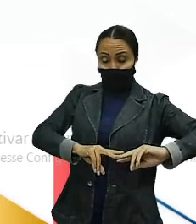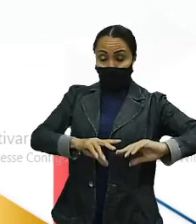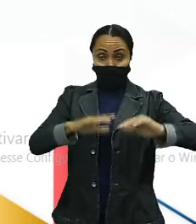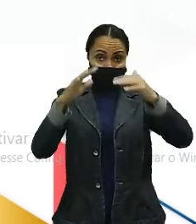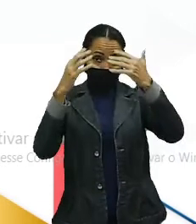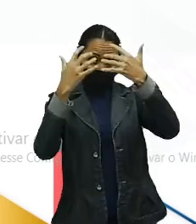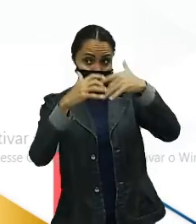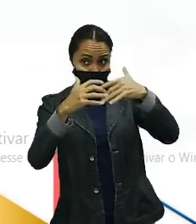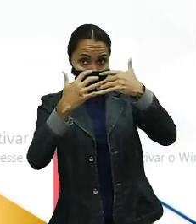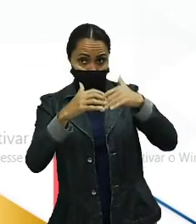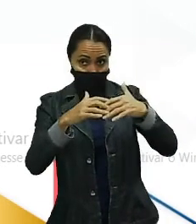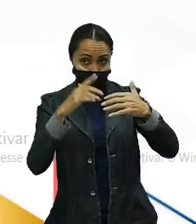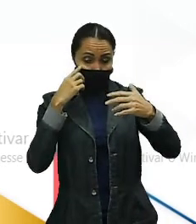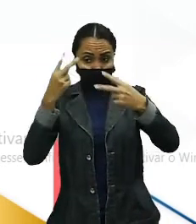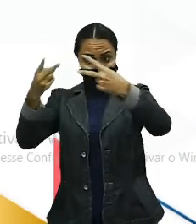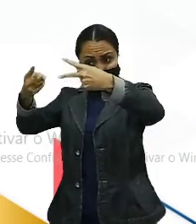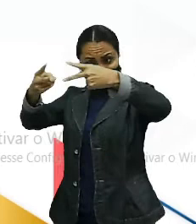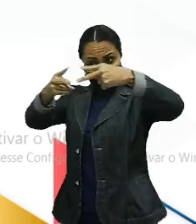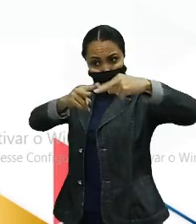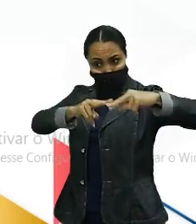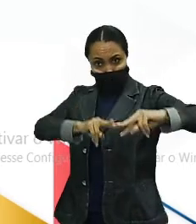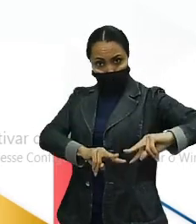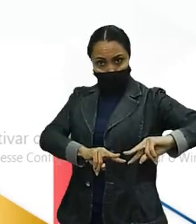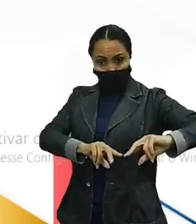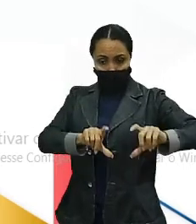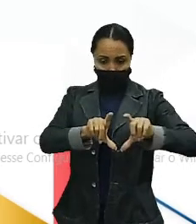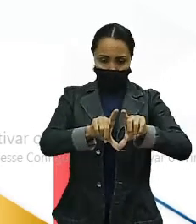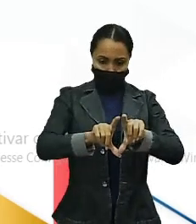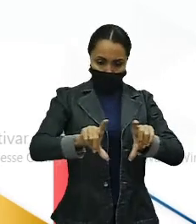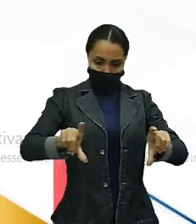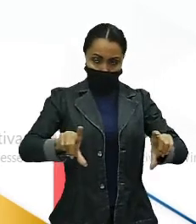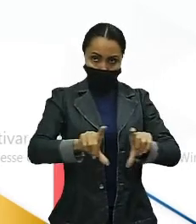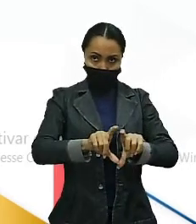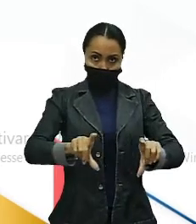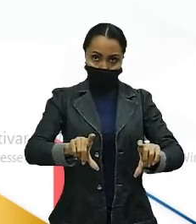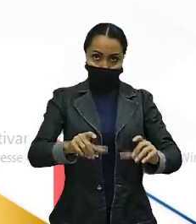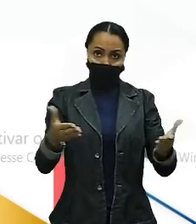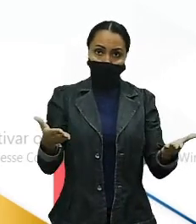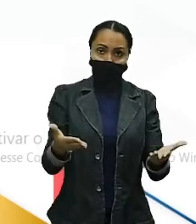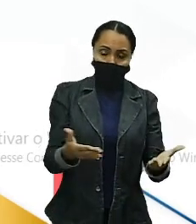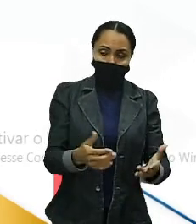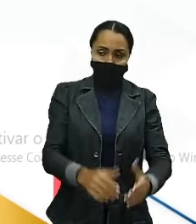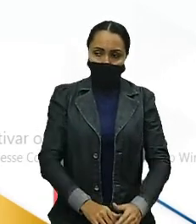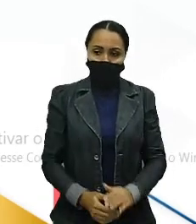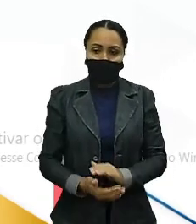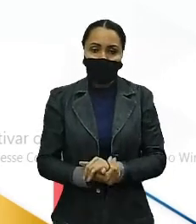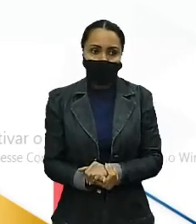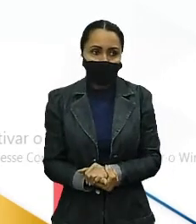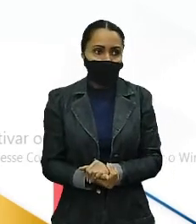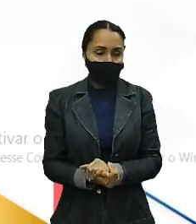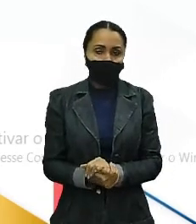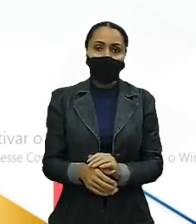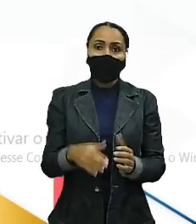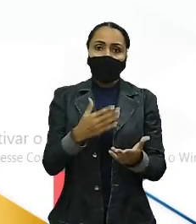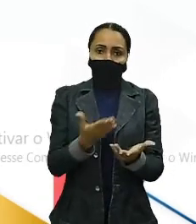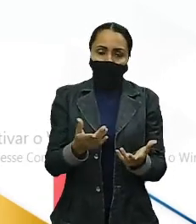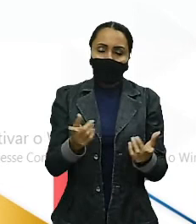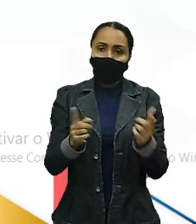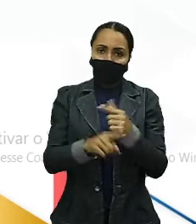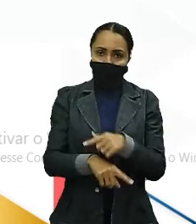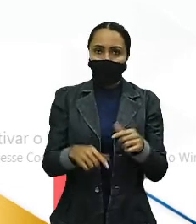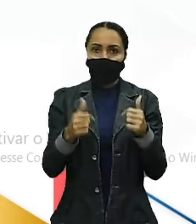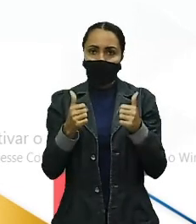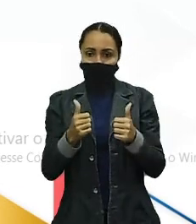reflexão é invertida em relação ao eixo, tá? Vai inverter sempre, professor? Não, na maioria das vezes vai inverter, tá?